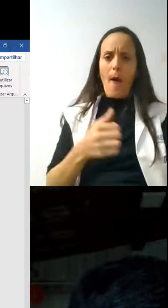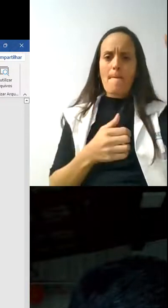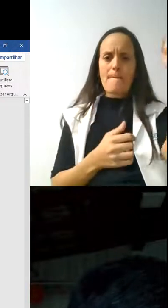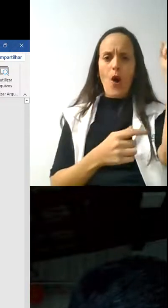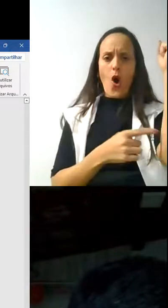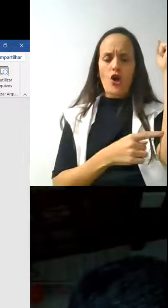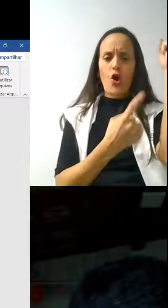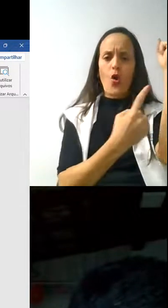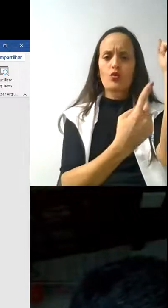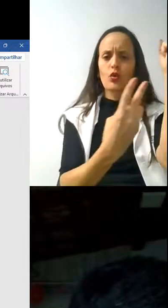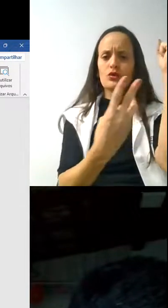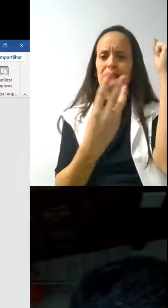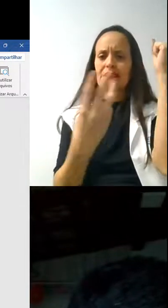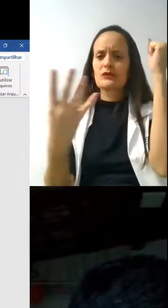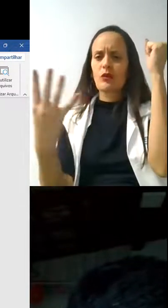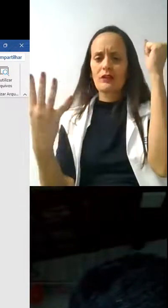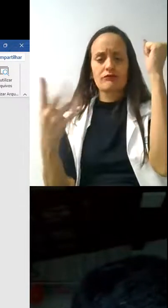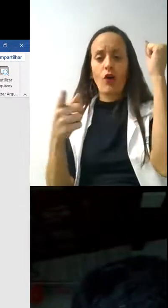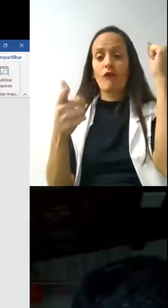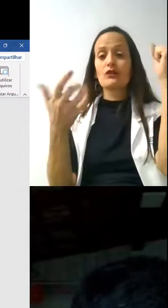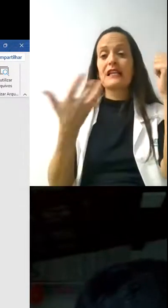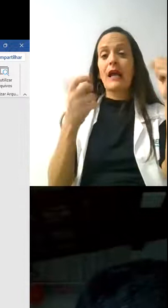um poste, por exemplo, de número, sei lá,